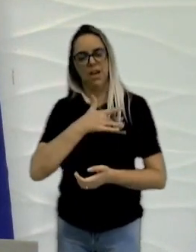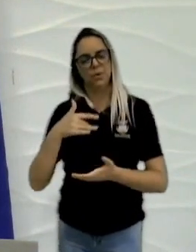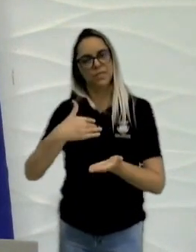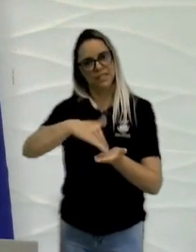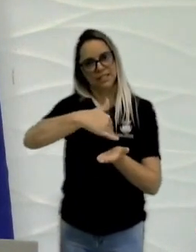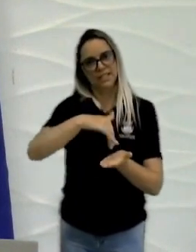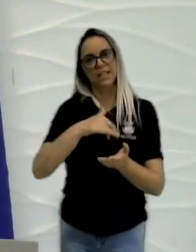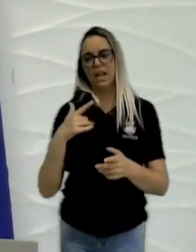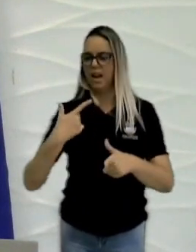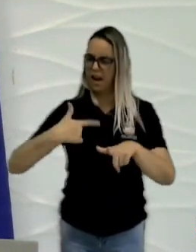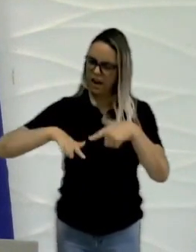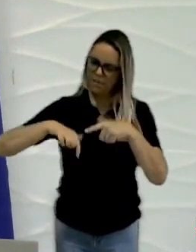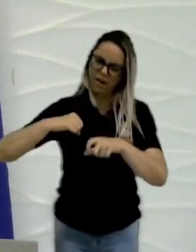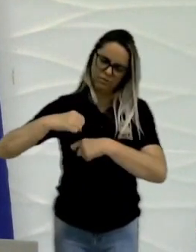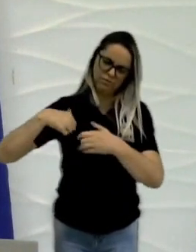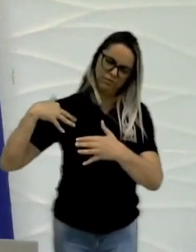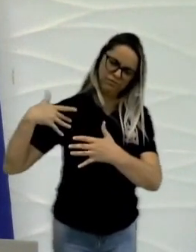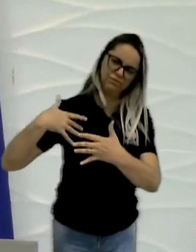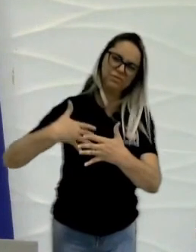trabalho que vem realizando.